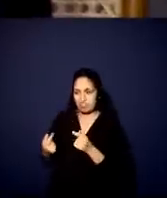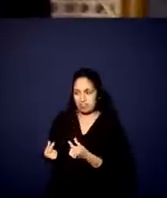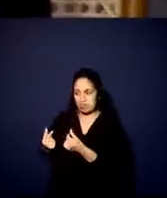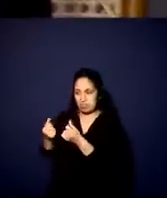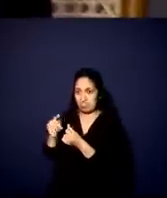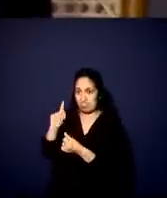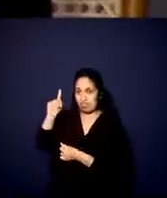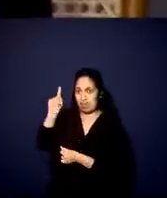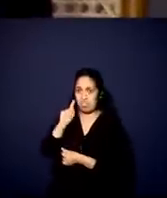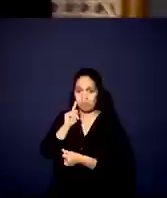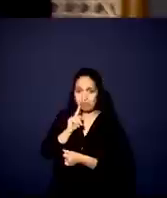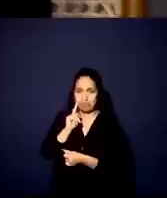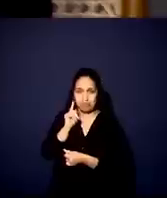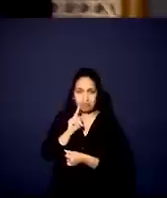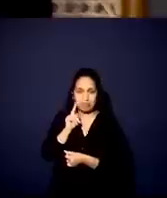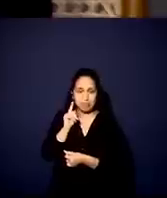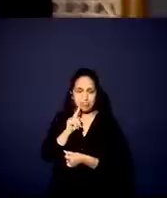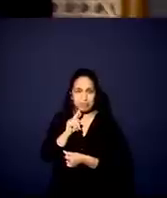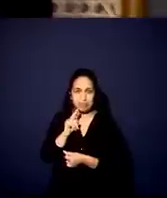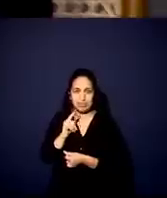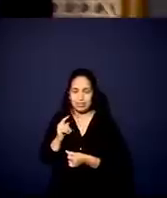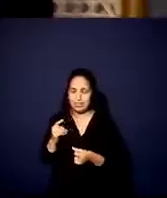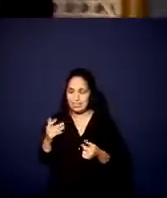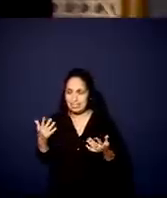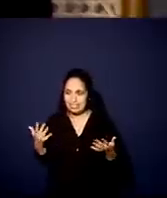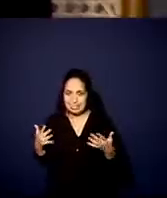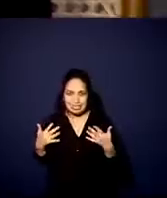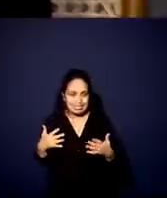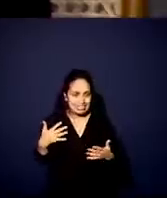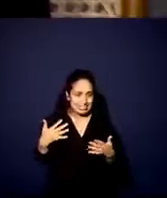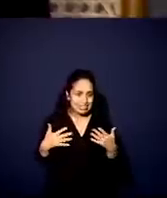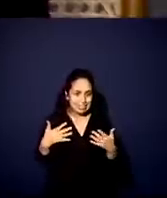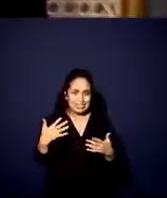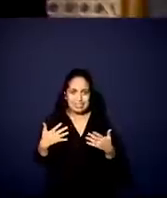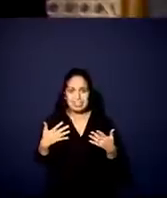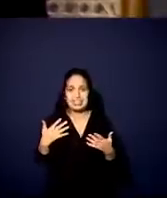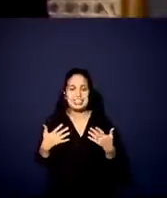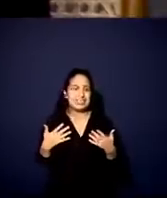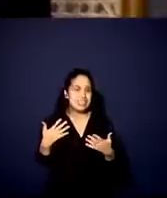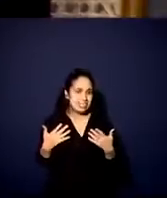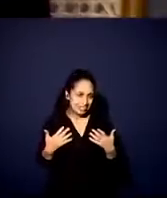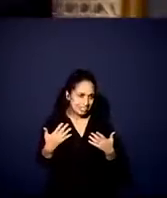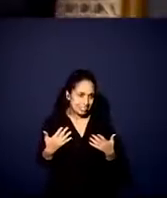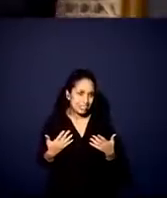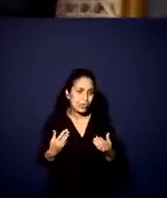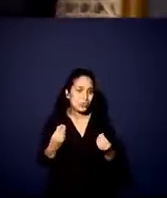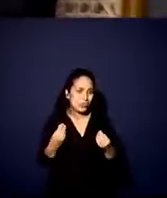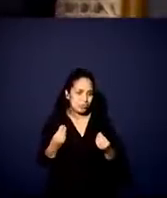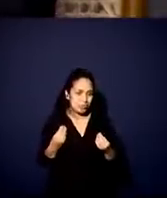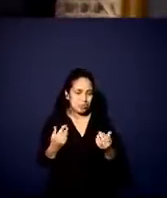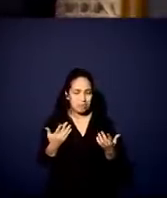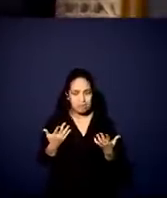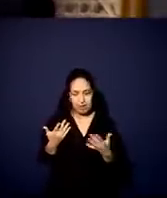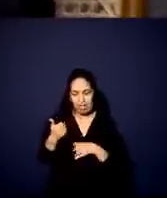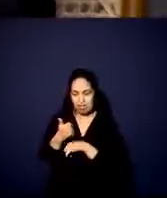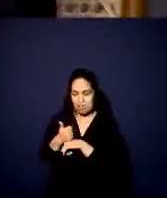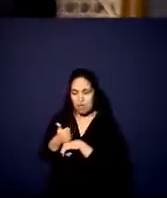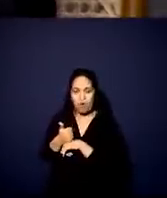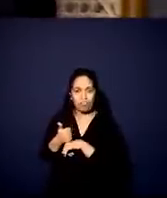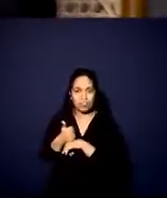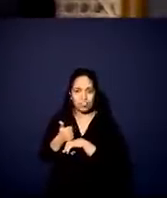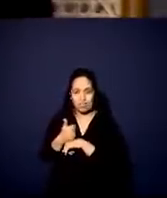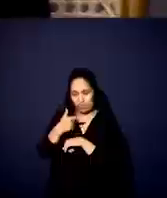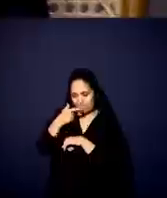é uma coisa muito lisonjeira não é isso para especialidade profissional